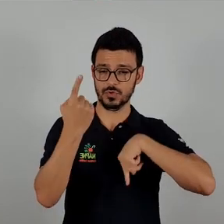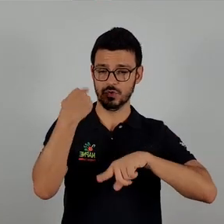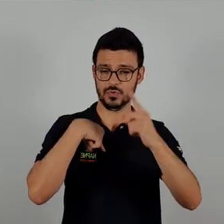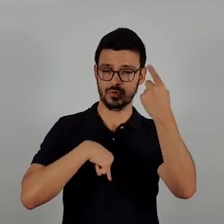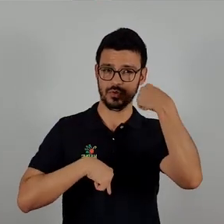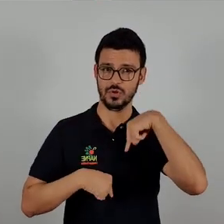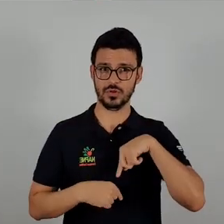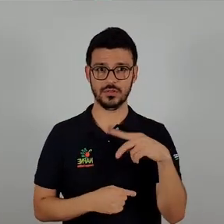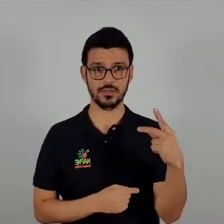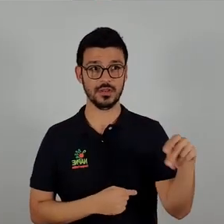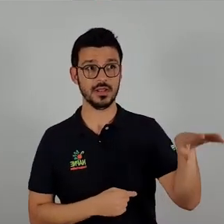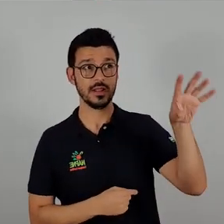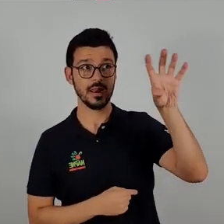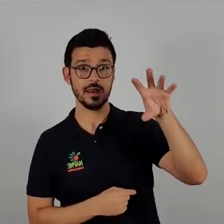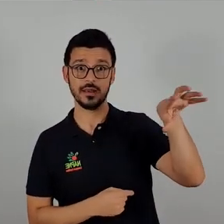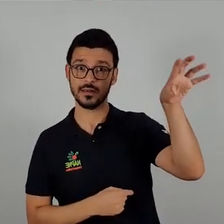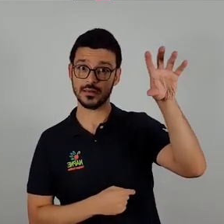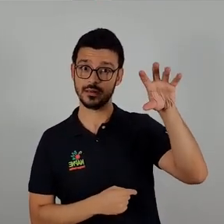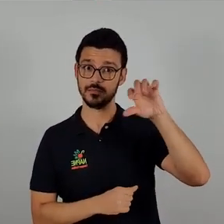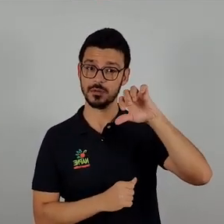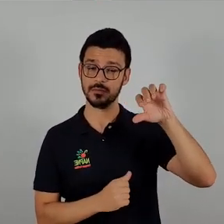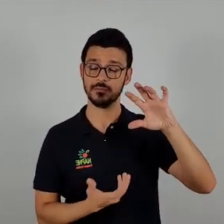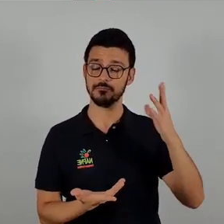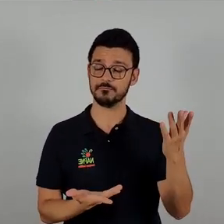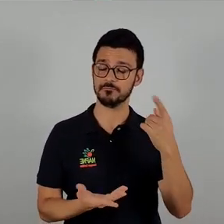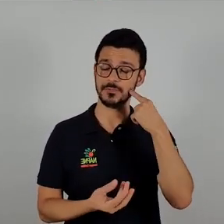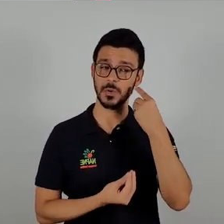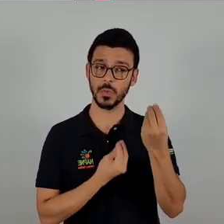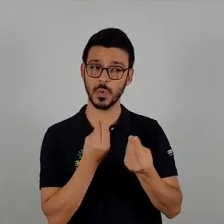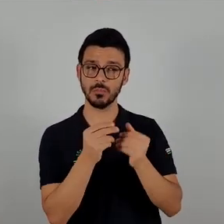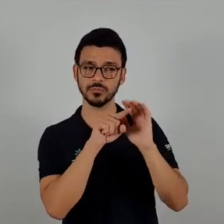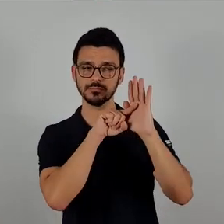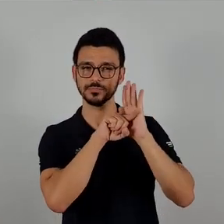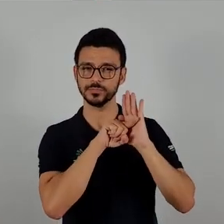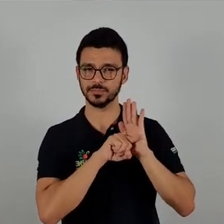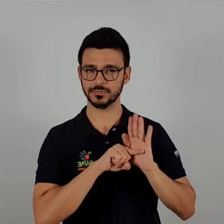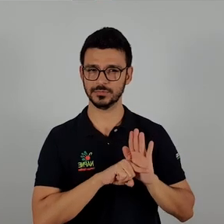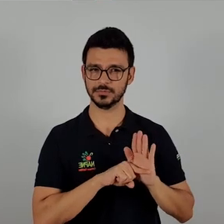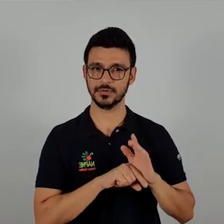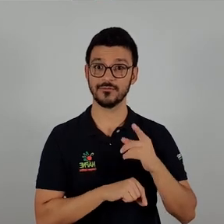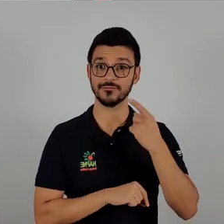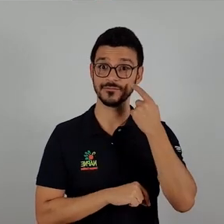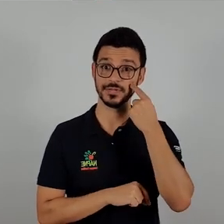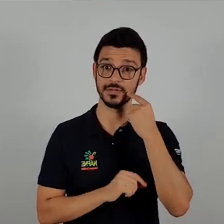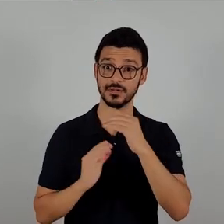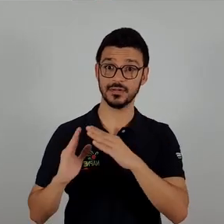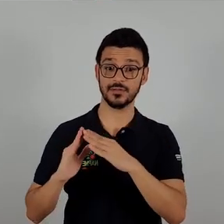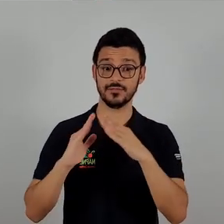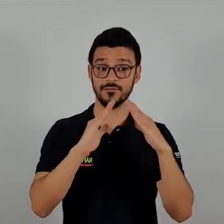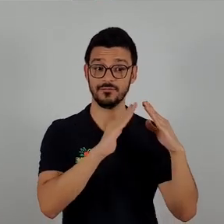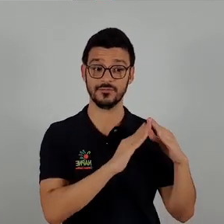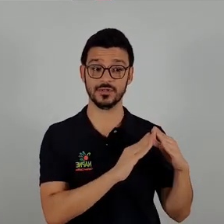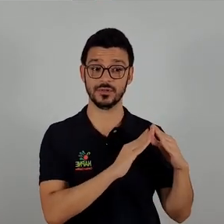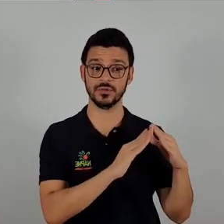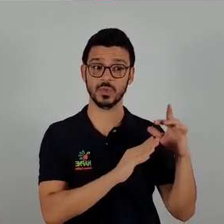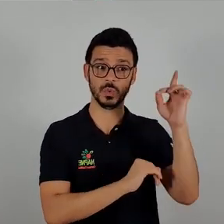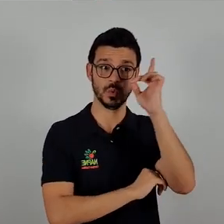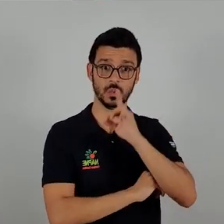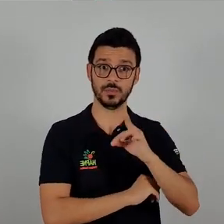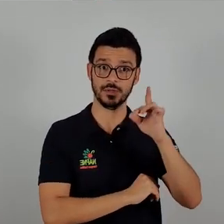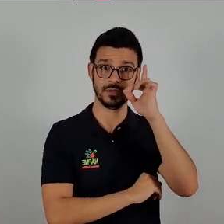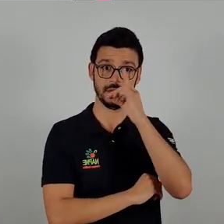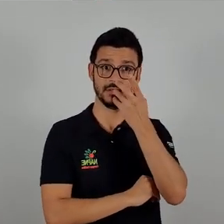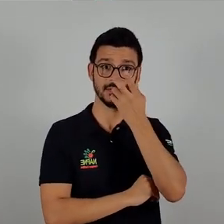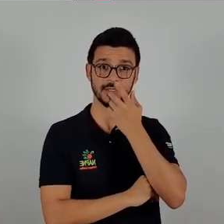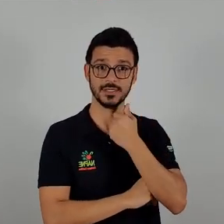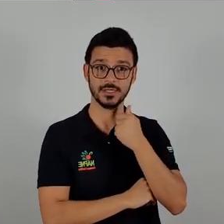netinha fica gritando do outro lado e deixa o cachorro nervoso. É só no domingo que o netinho vai. Pronto, já tenho 80% da consulta, o resto eu vou